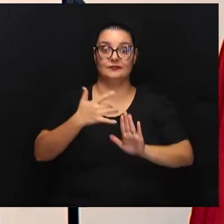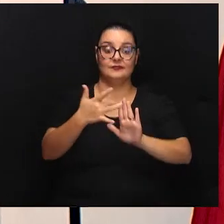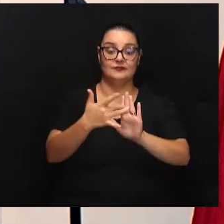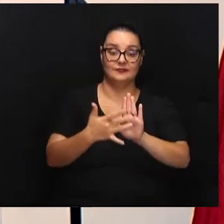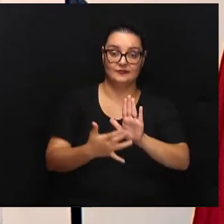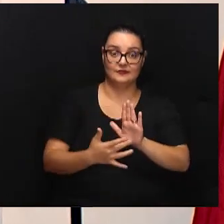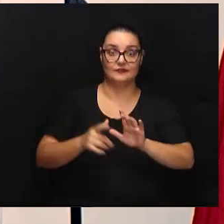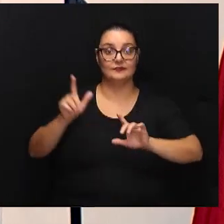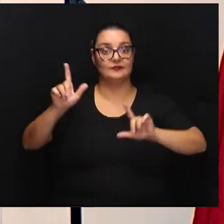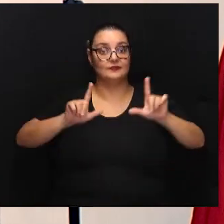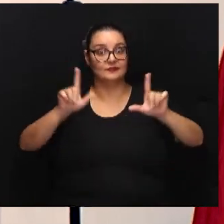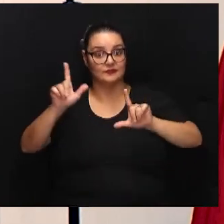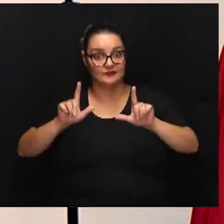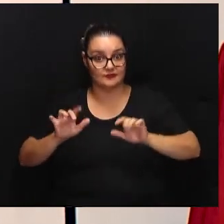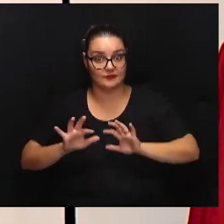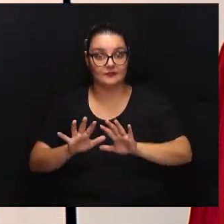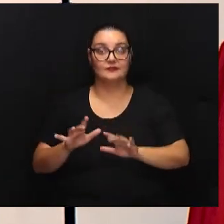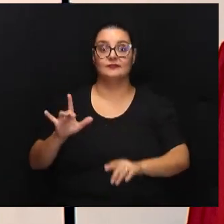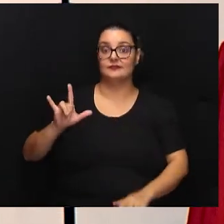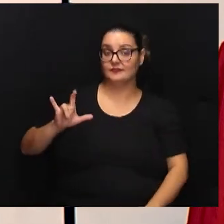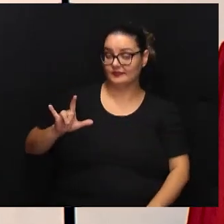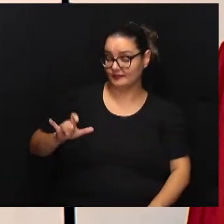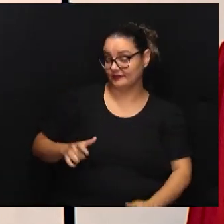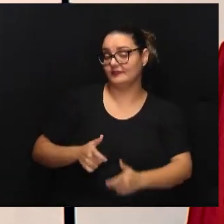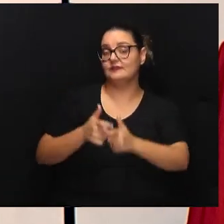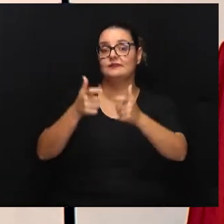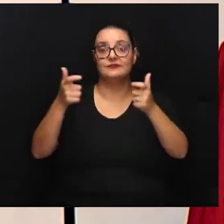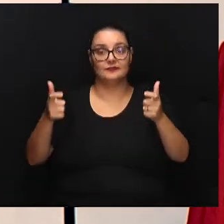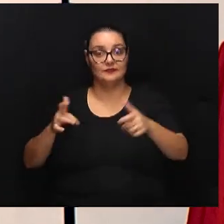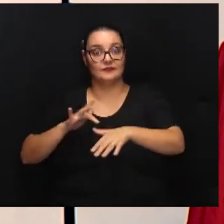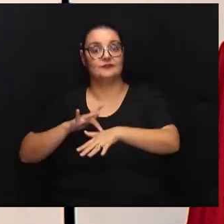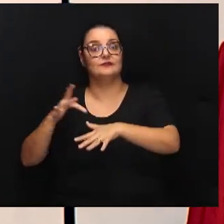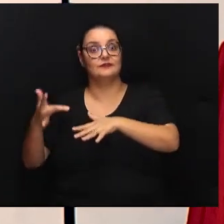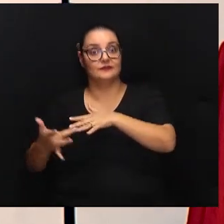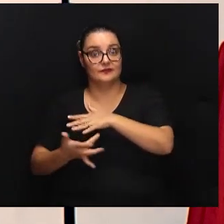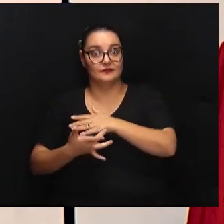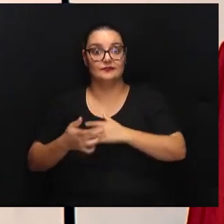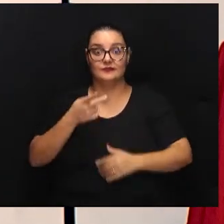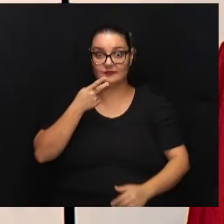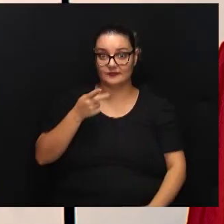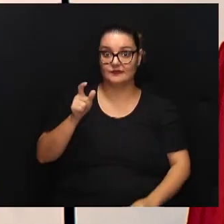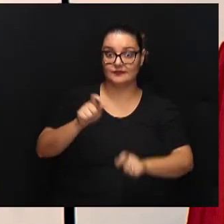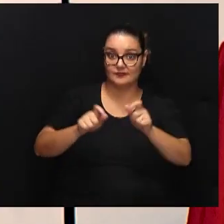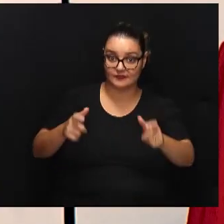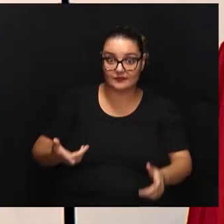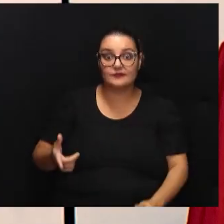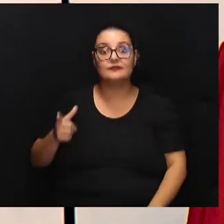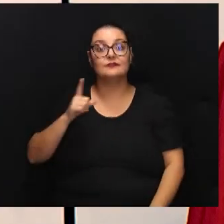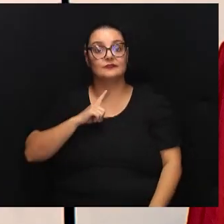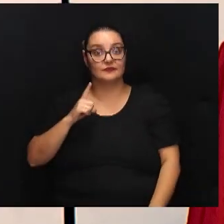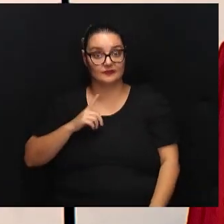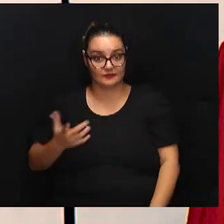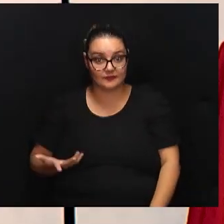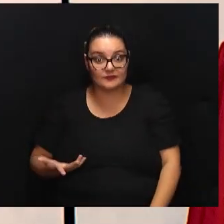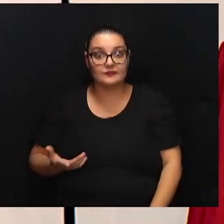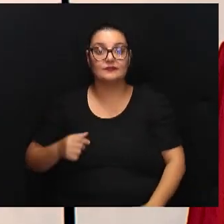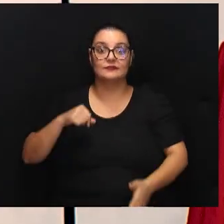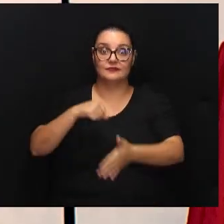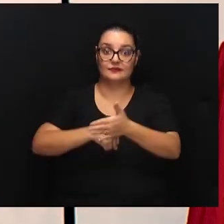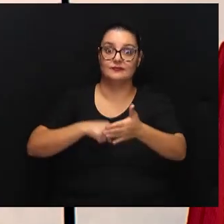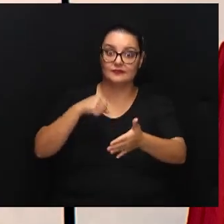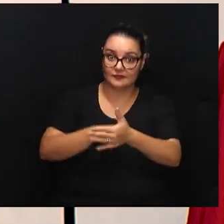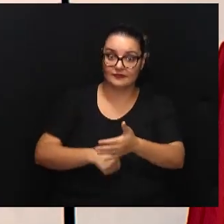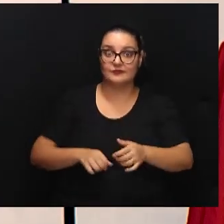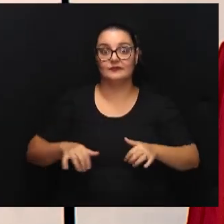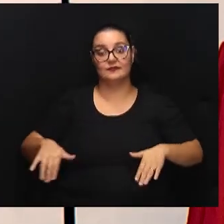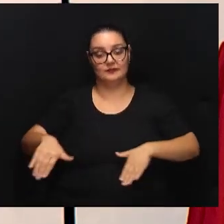às grandes mídias, e fala, essas pessoas existem, elas estão lutando e elas estão nas ruas para falar assim. Pessoal,